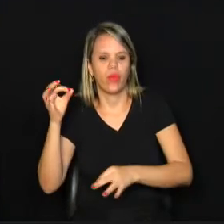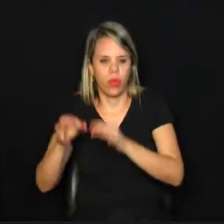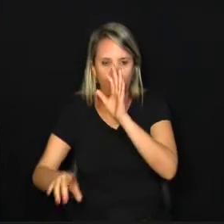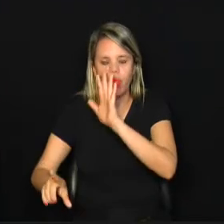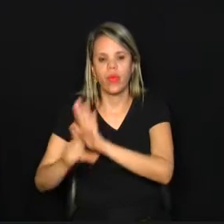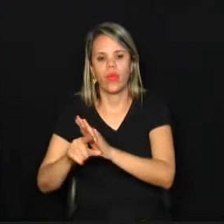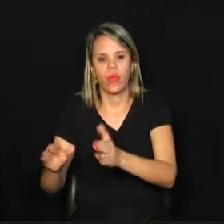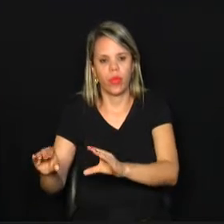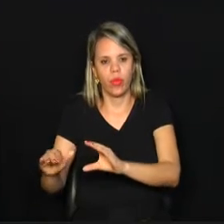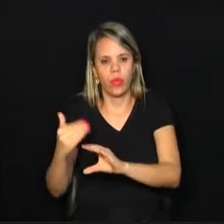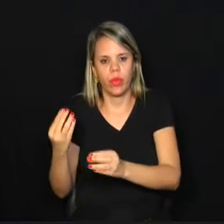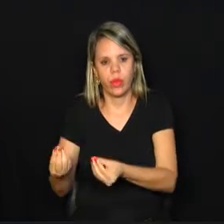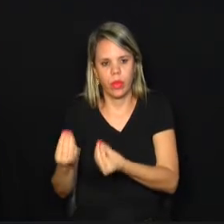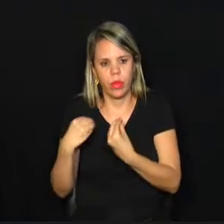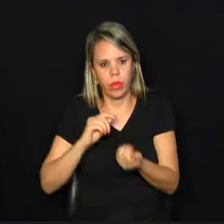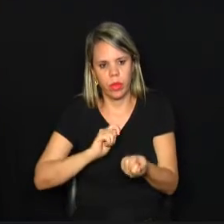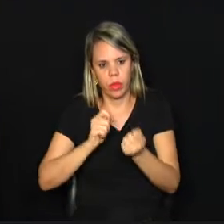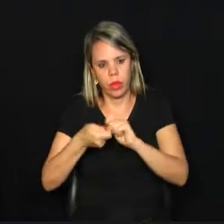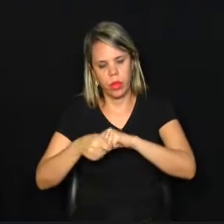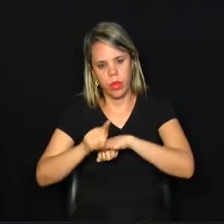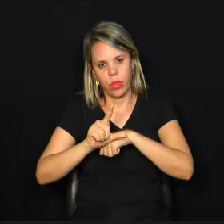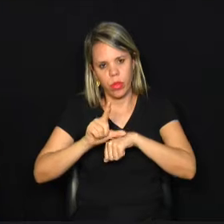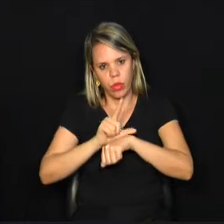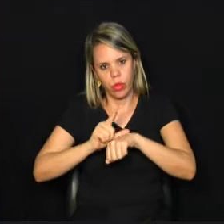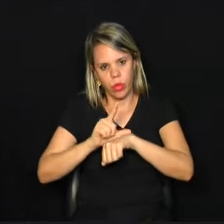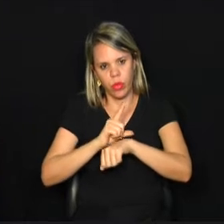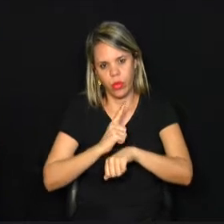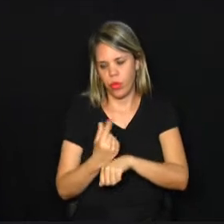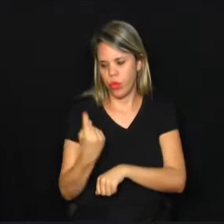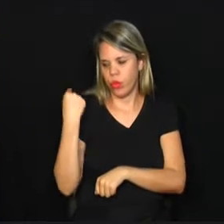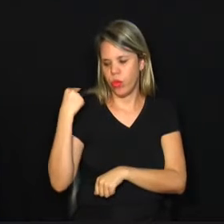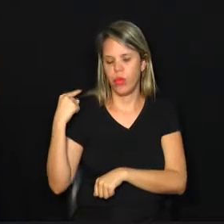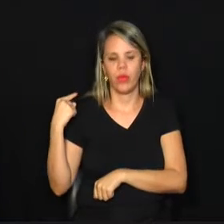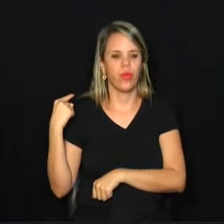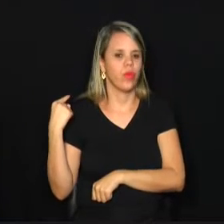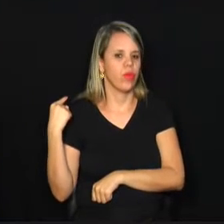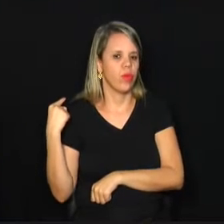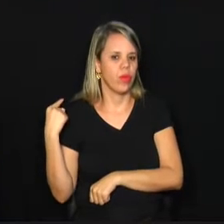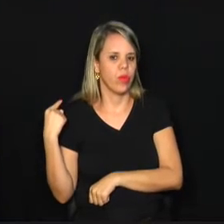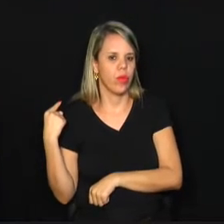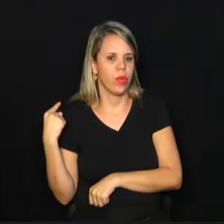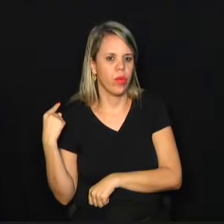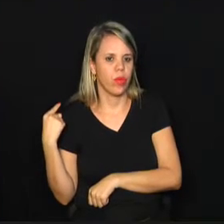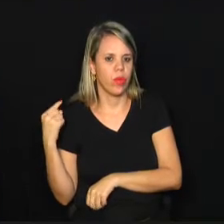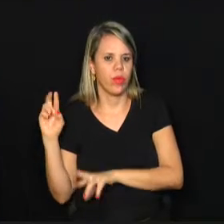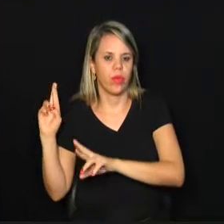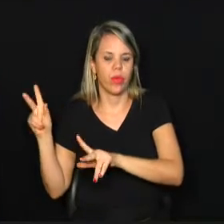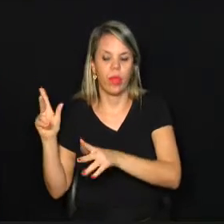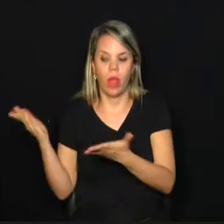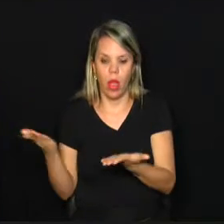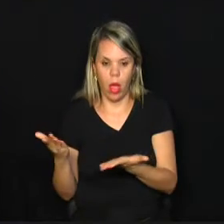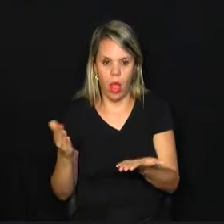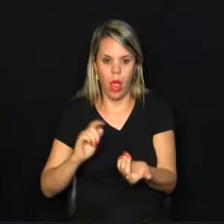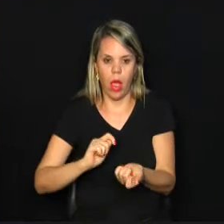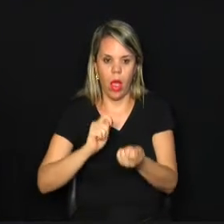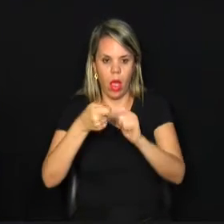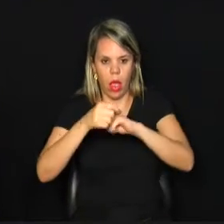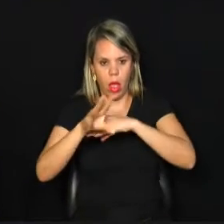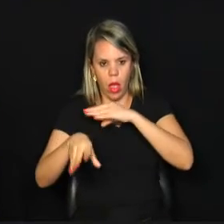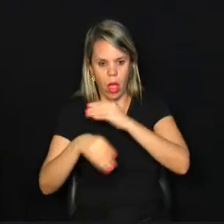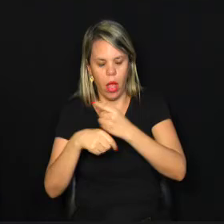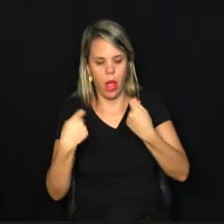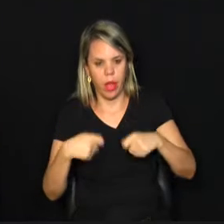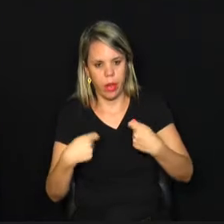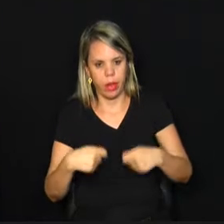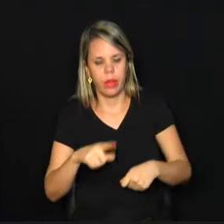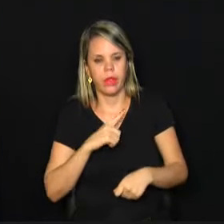recebemos de adequação da legislação que a gente tinha, que era uma legislação que estava um pouco desatualizada com relação às necessidades